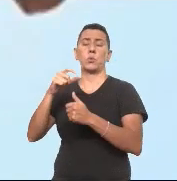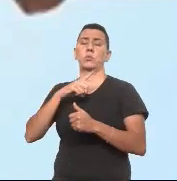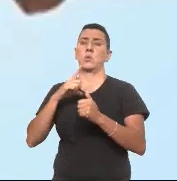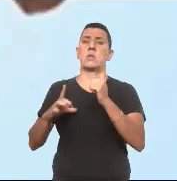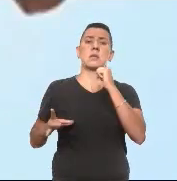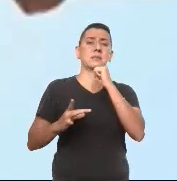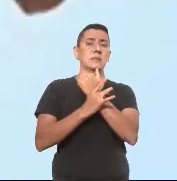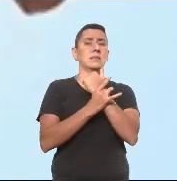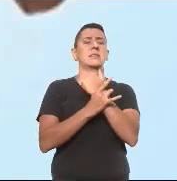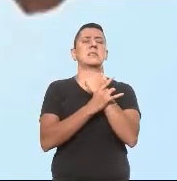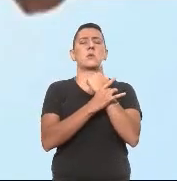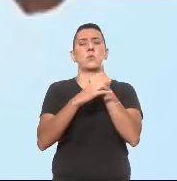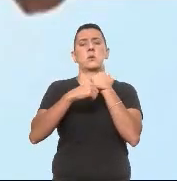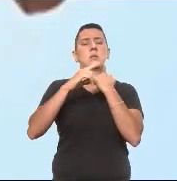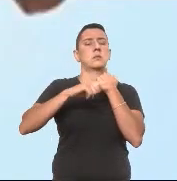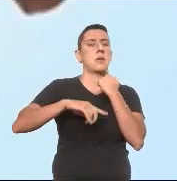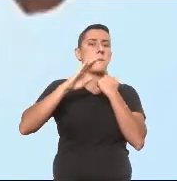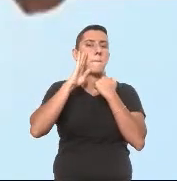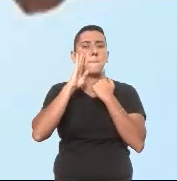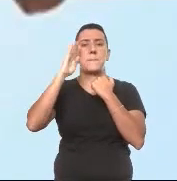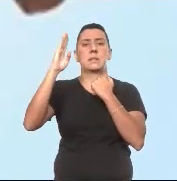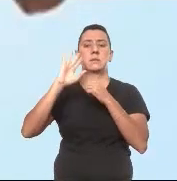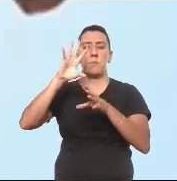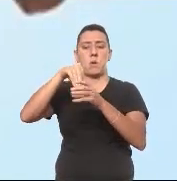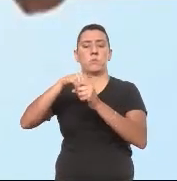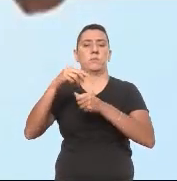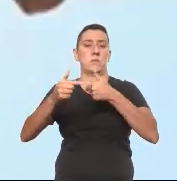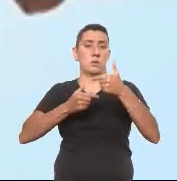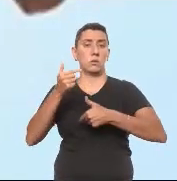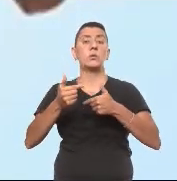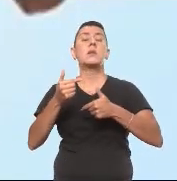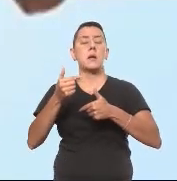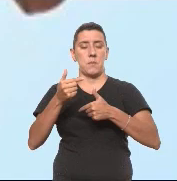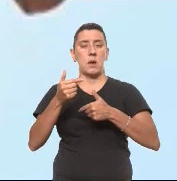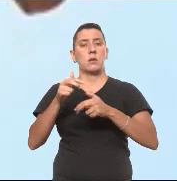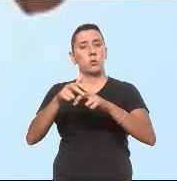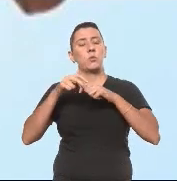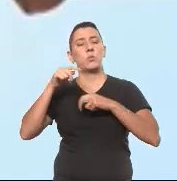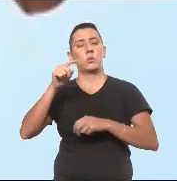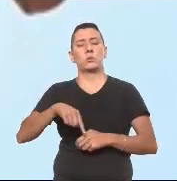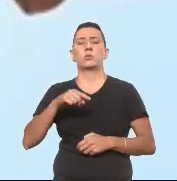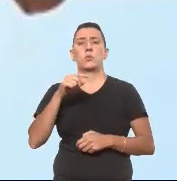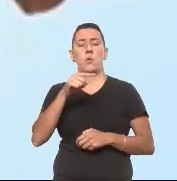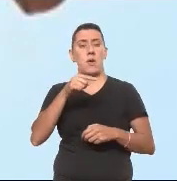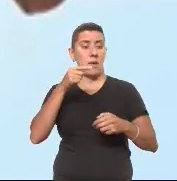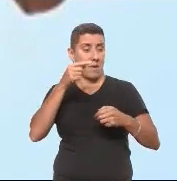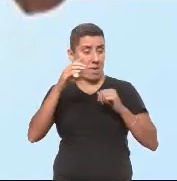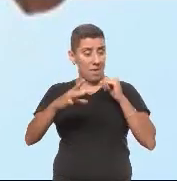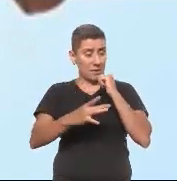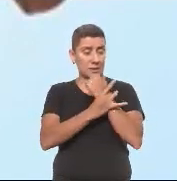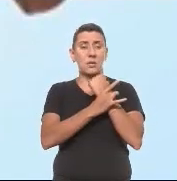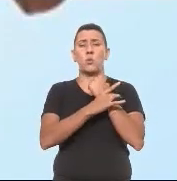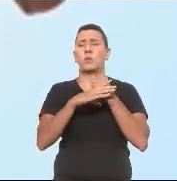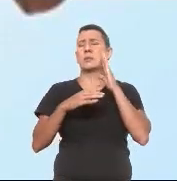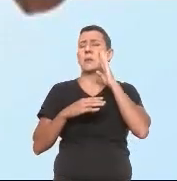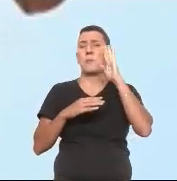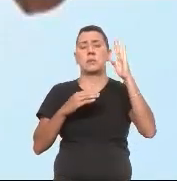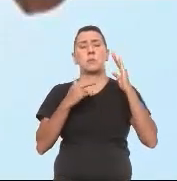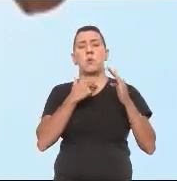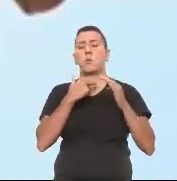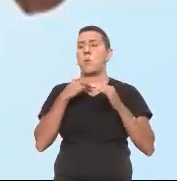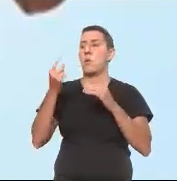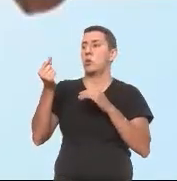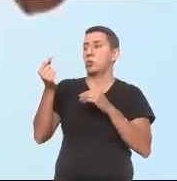segurança como prioridade em todos os negócios que realiza sendo este um valor inegociável acima de qualquer resultado